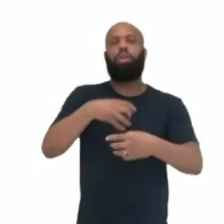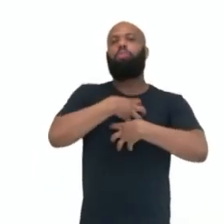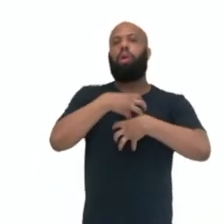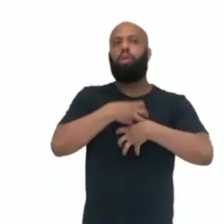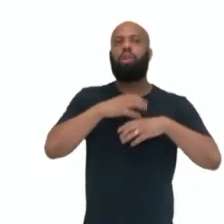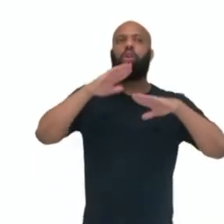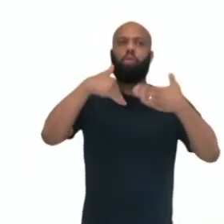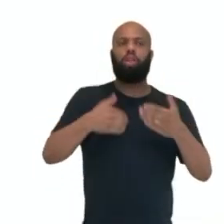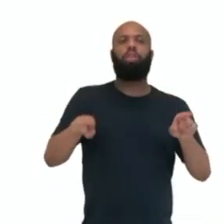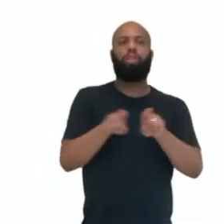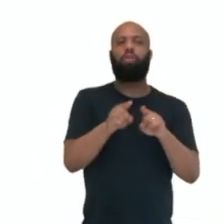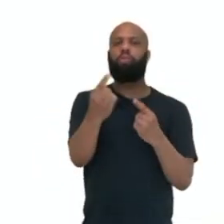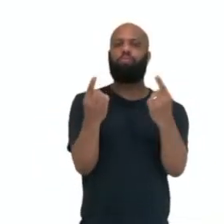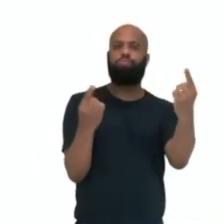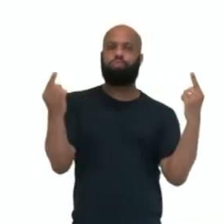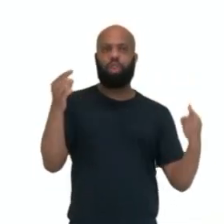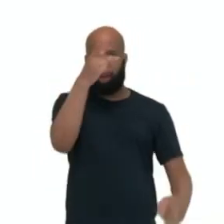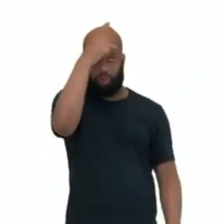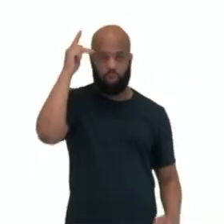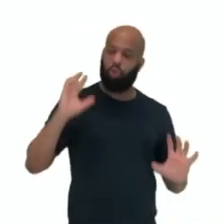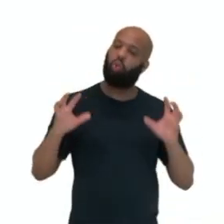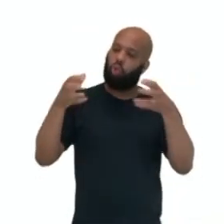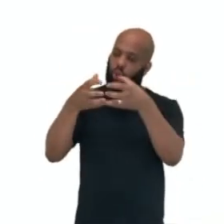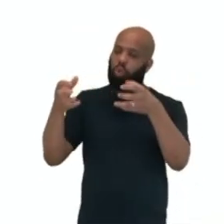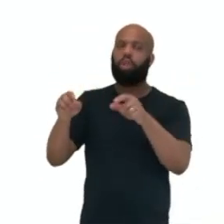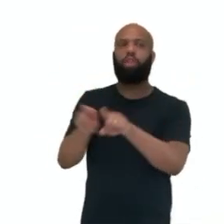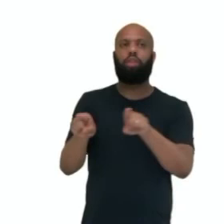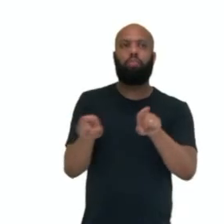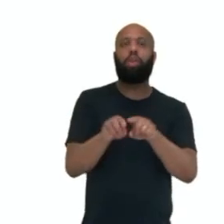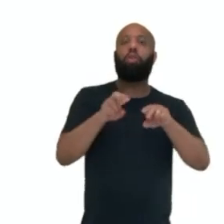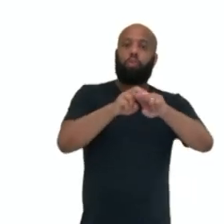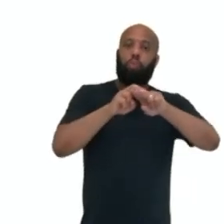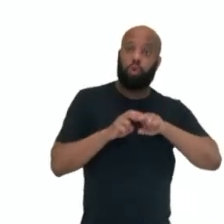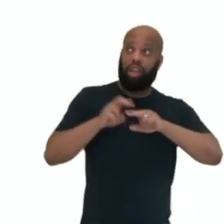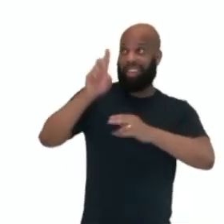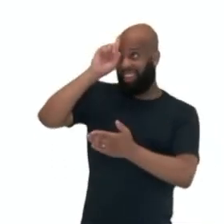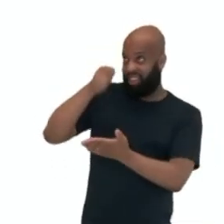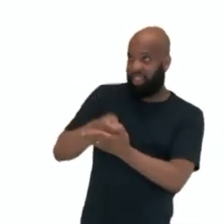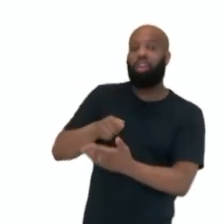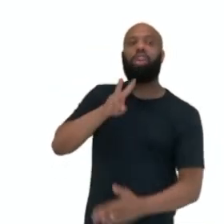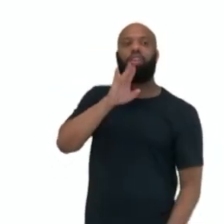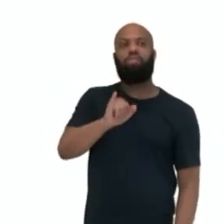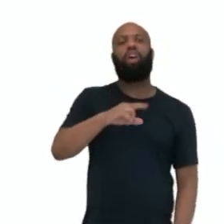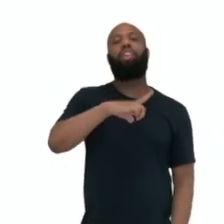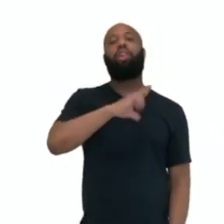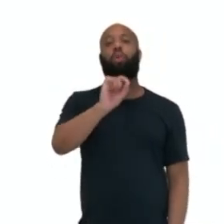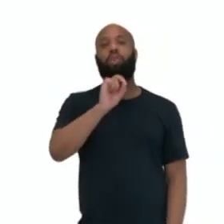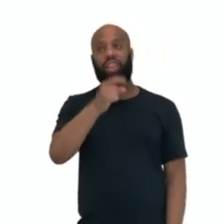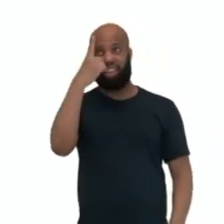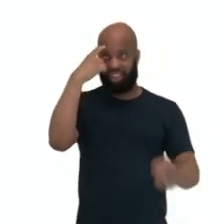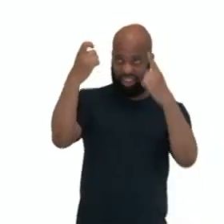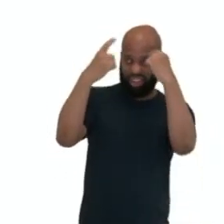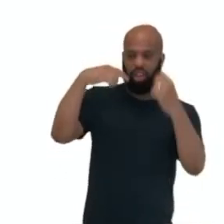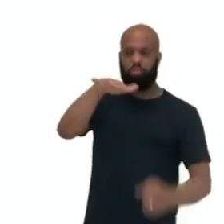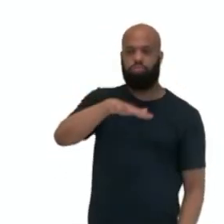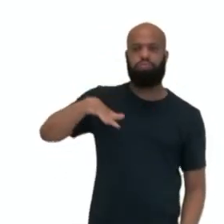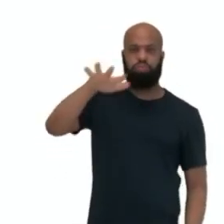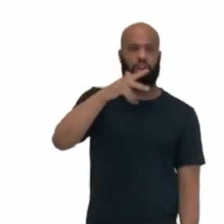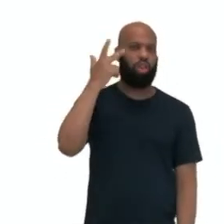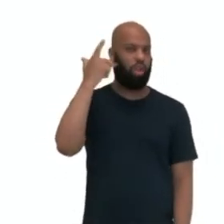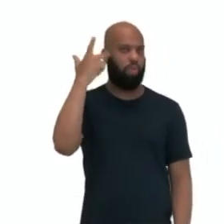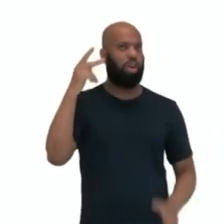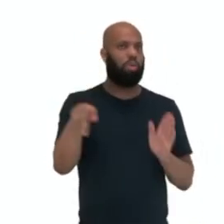sensações, os indivíduos coletivamente, por convenção, acabam por criar um mundo comum